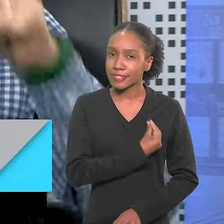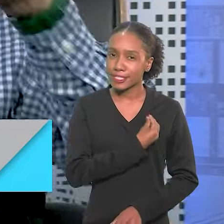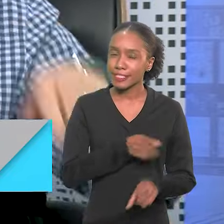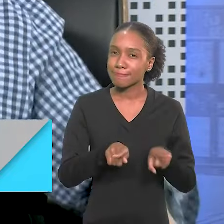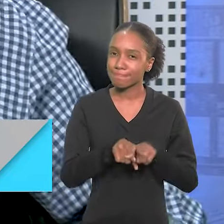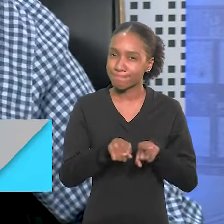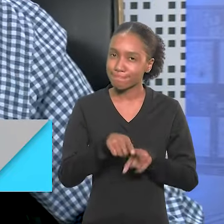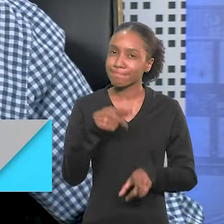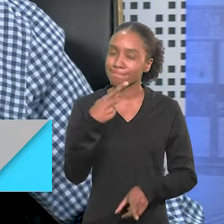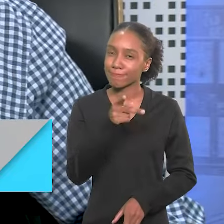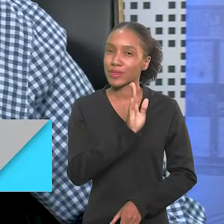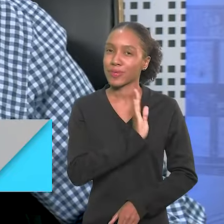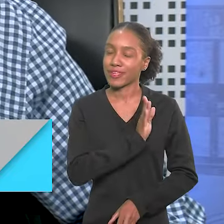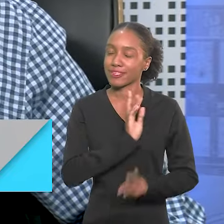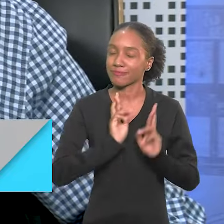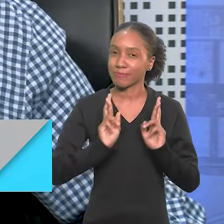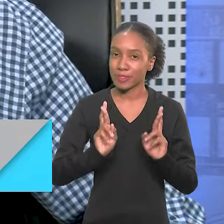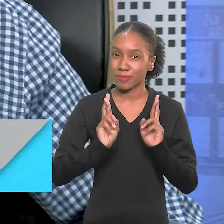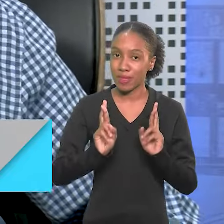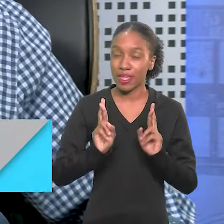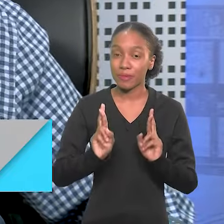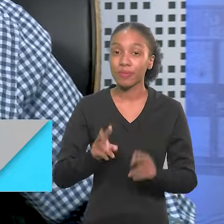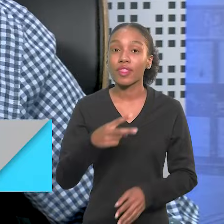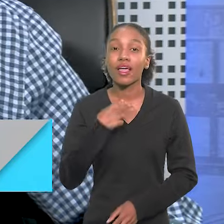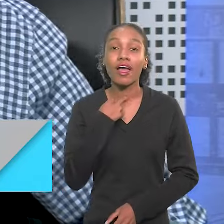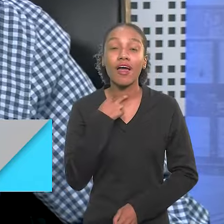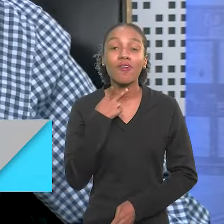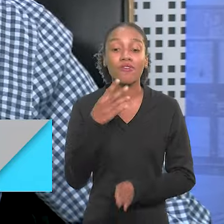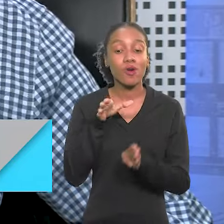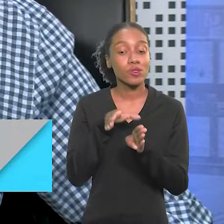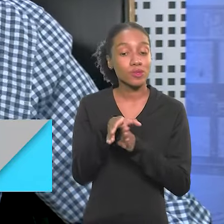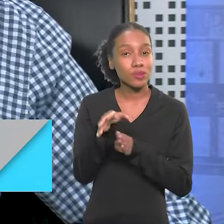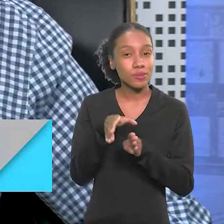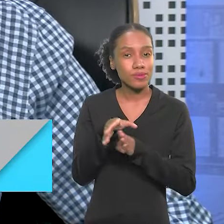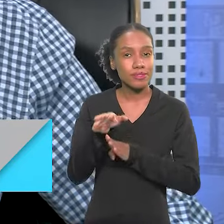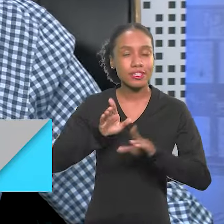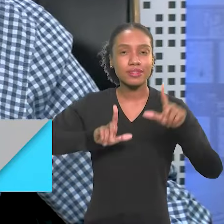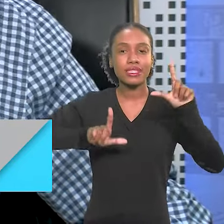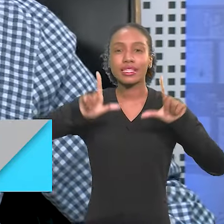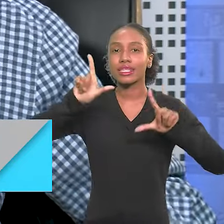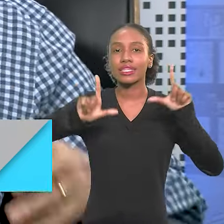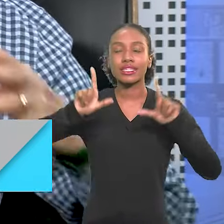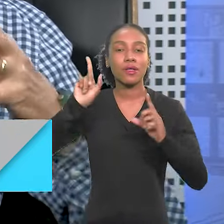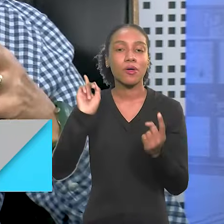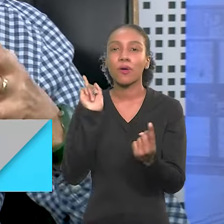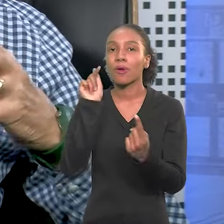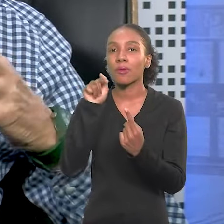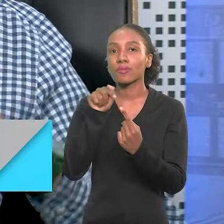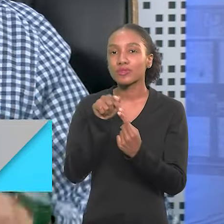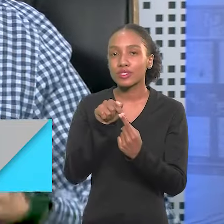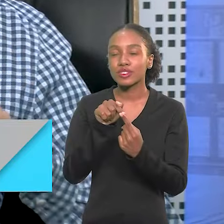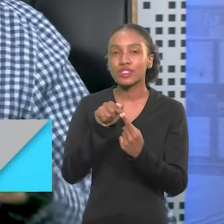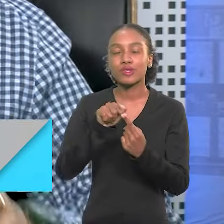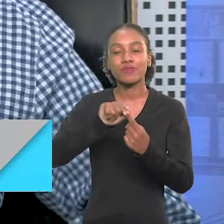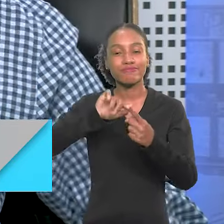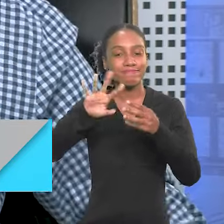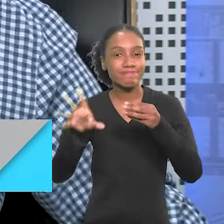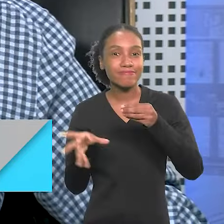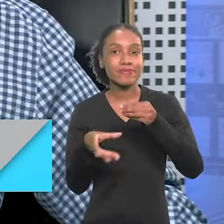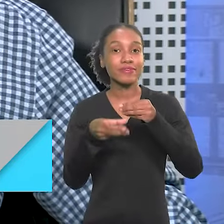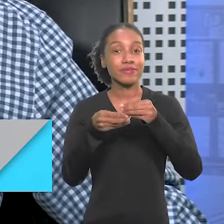chegando ao seu coração a voz do Conselho é um programa para que nós é